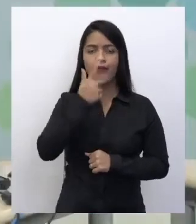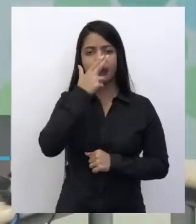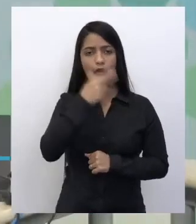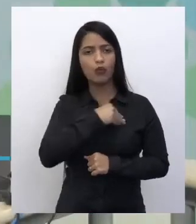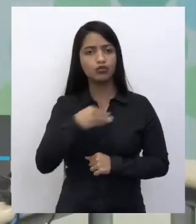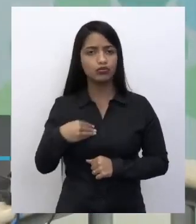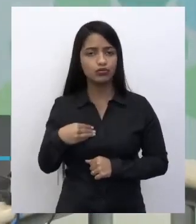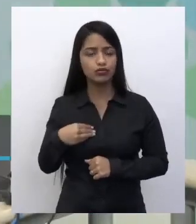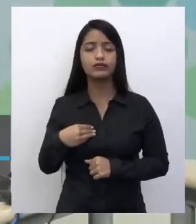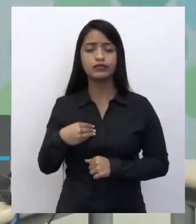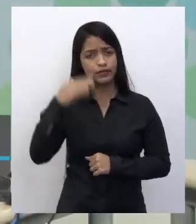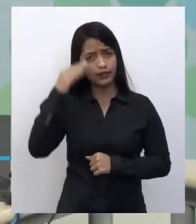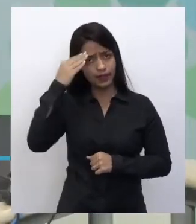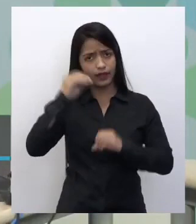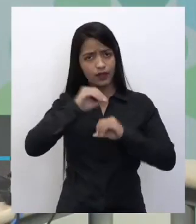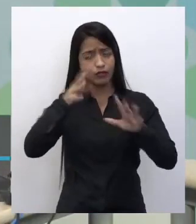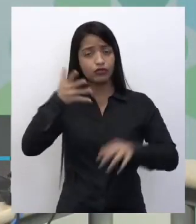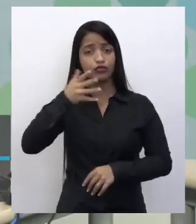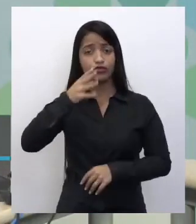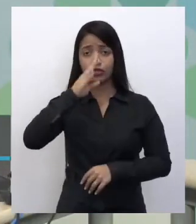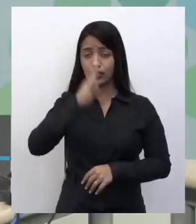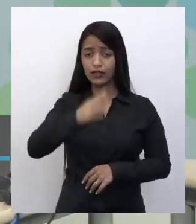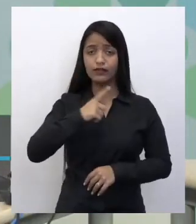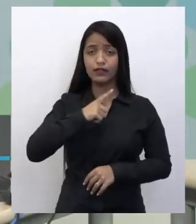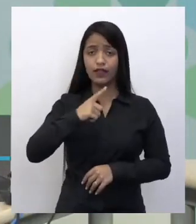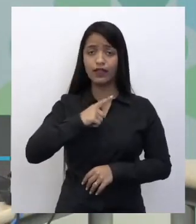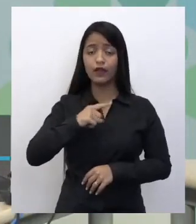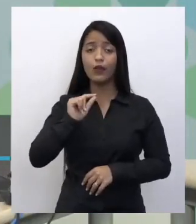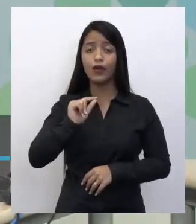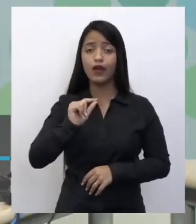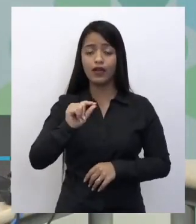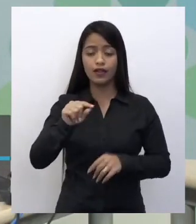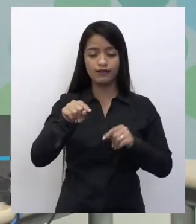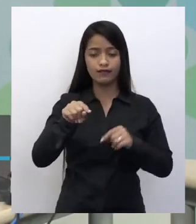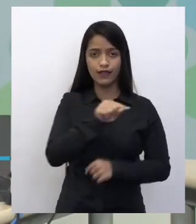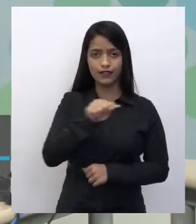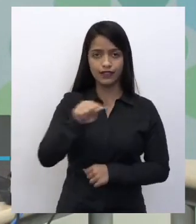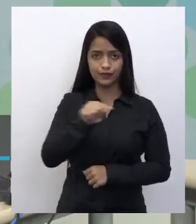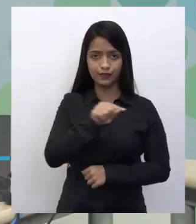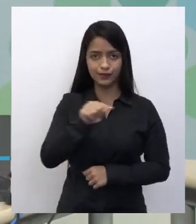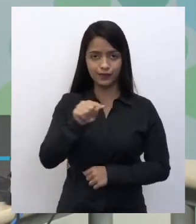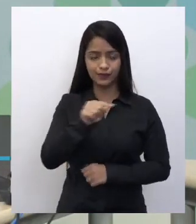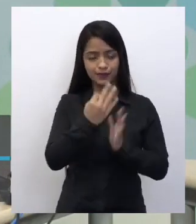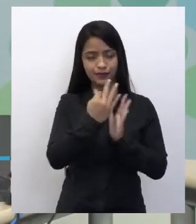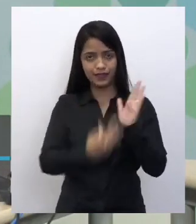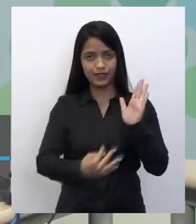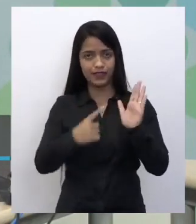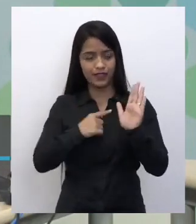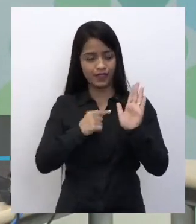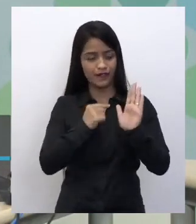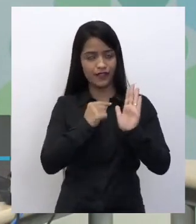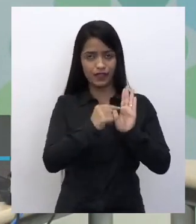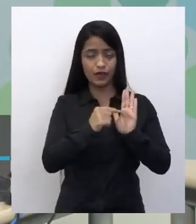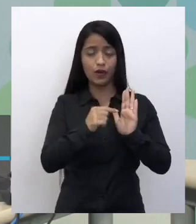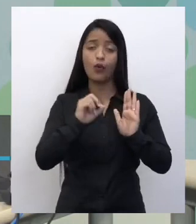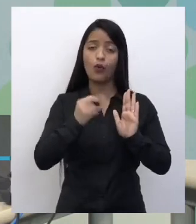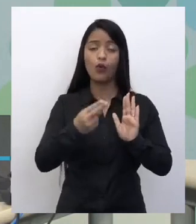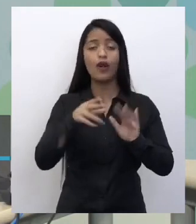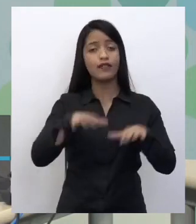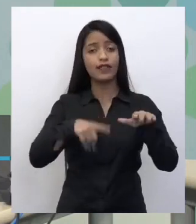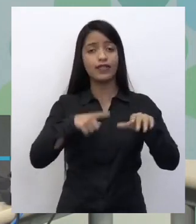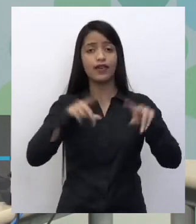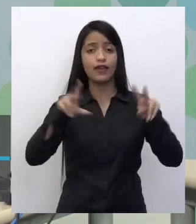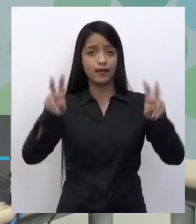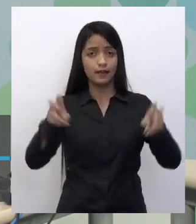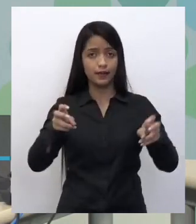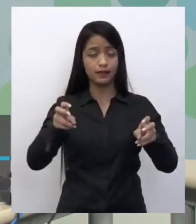vocês entenderam que o discurso direto, nós temos a pontuação aí de referência que é a travessão nesse texto. Podemos, às vezes, aparecer entre aspas também, né, Mônica?